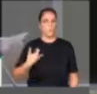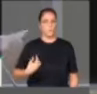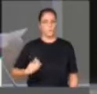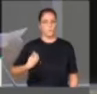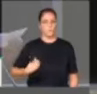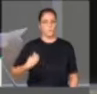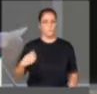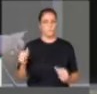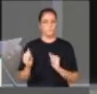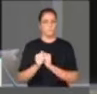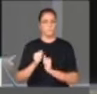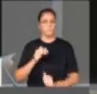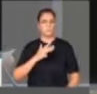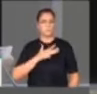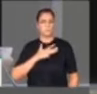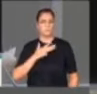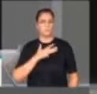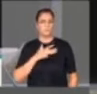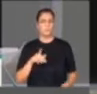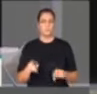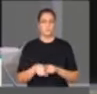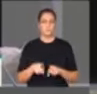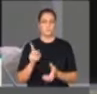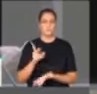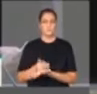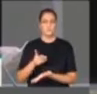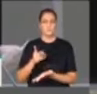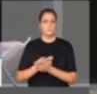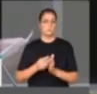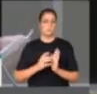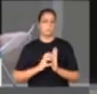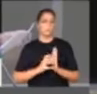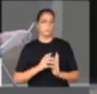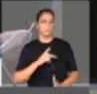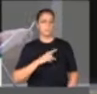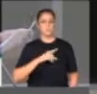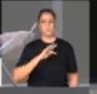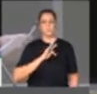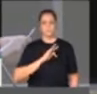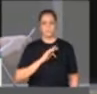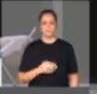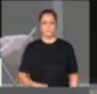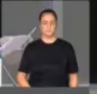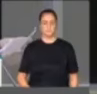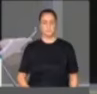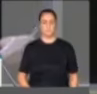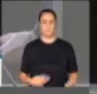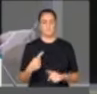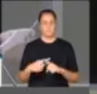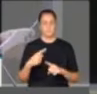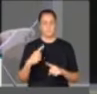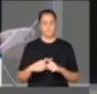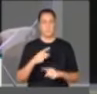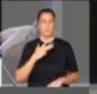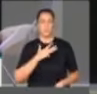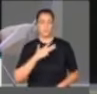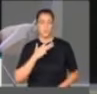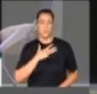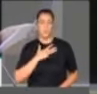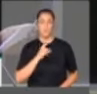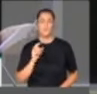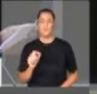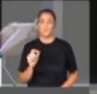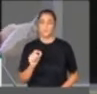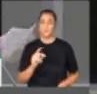presidente Lula e pertencer ao Partido dos Trabalhadores, por Lula ter sido, repito, considerado pelo povo brasileiro